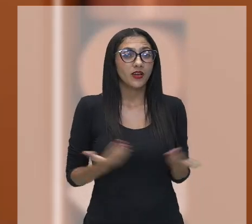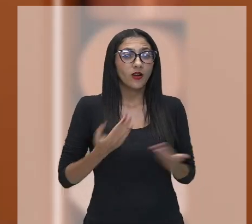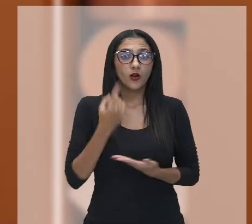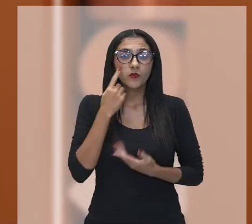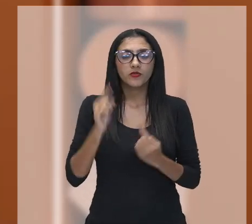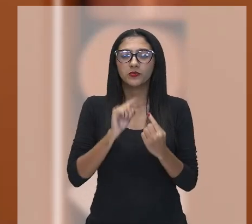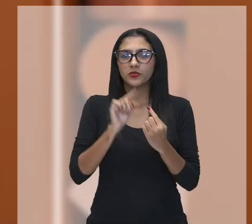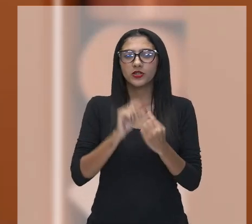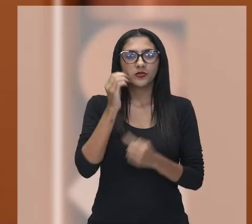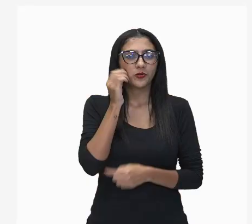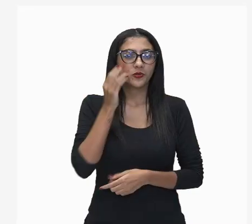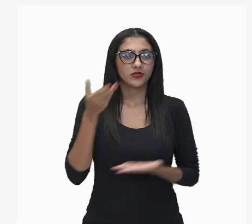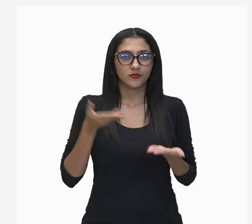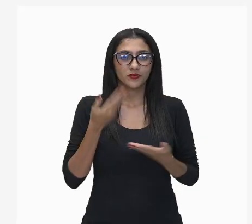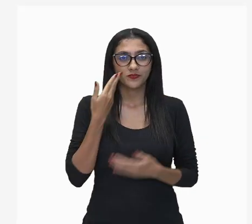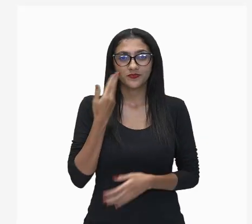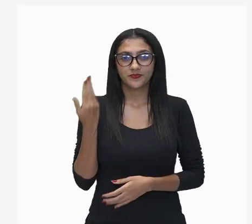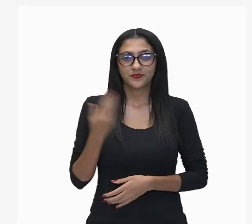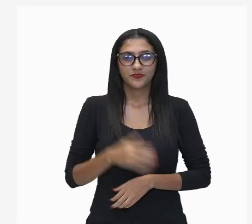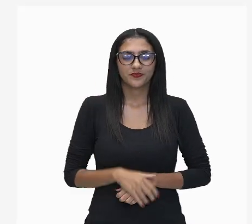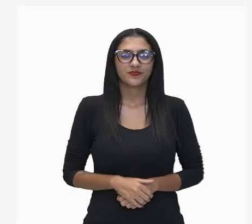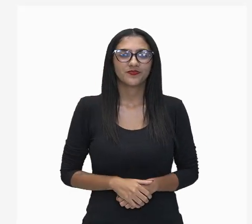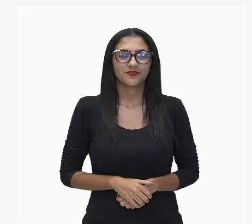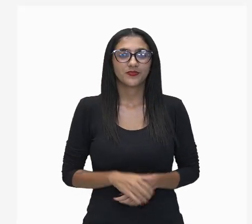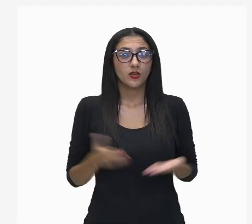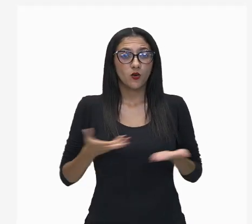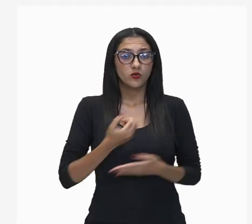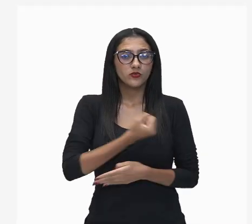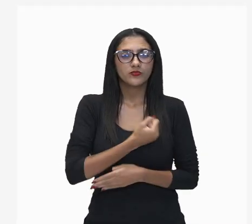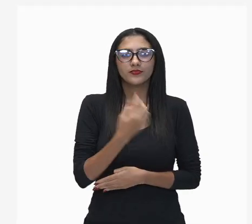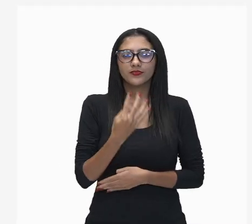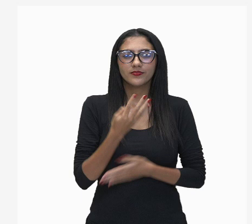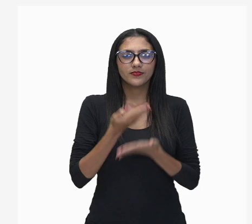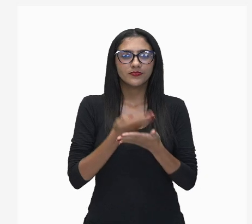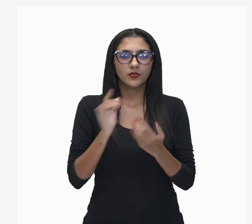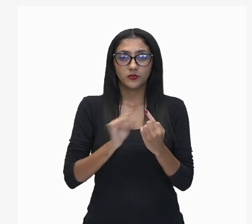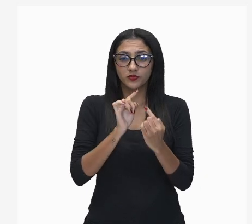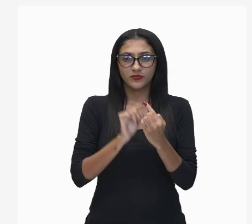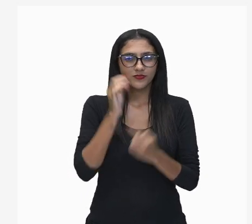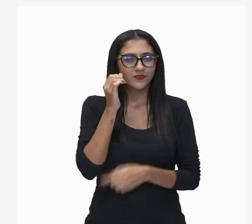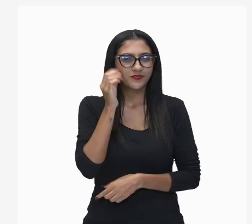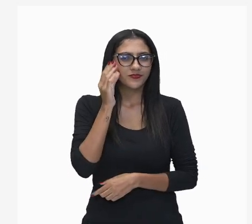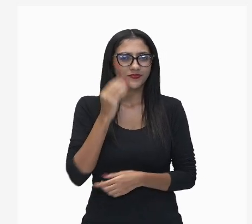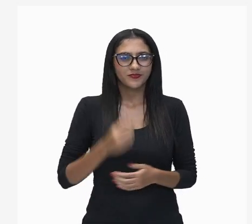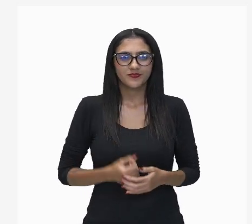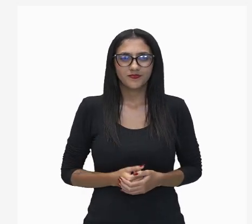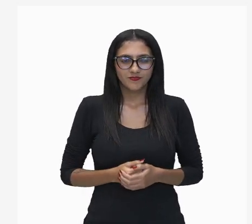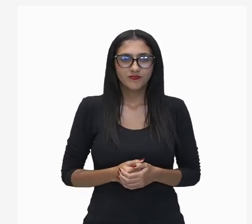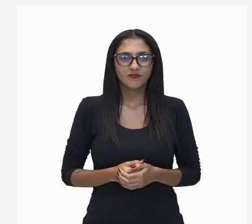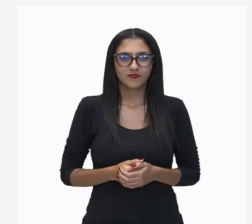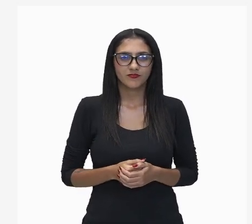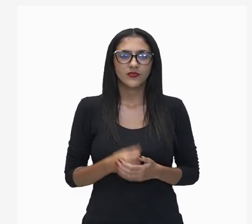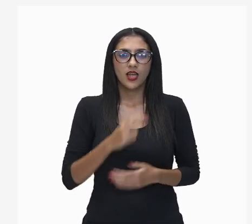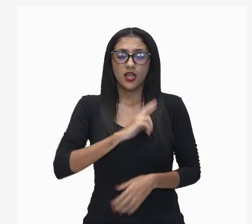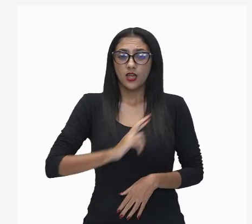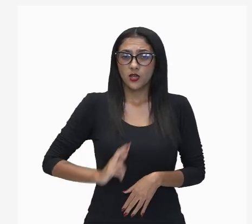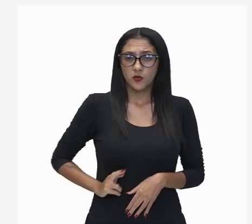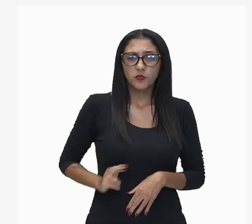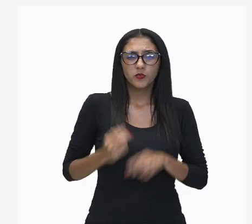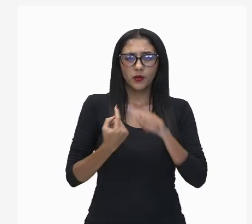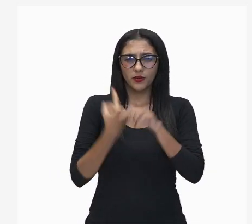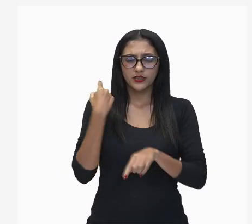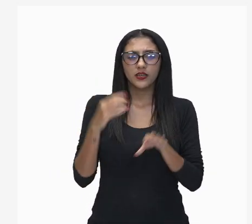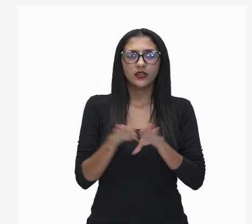objeto de conhecimento desta aula? Aula 4, objeto de conhecimento, a República Velha e tenentismo